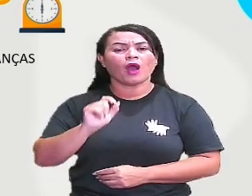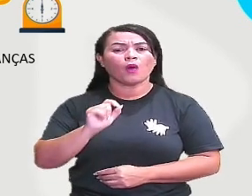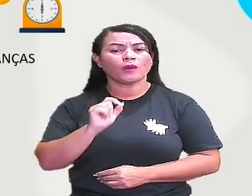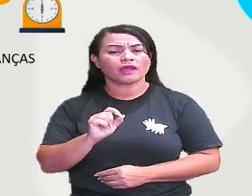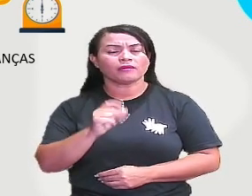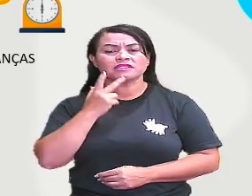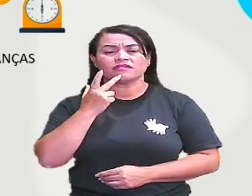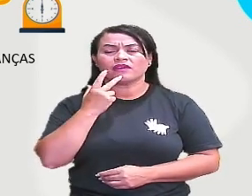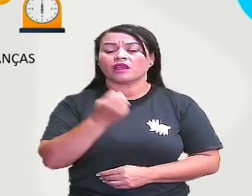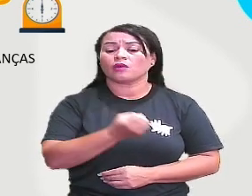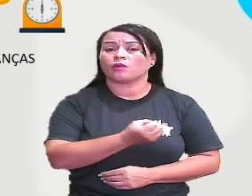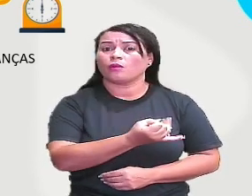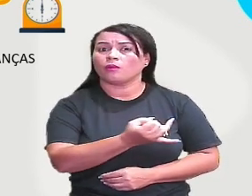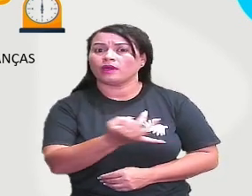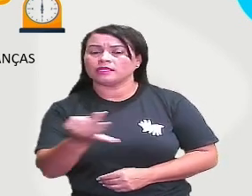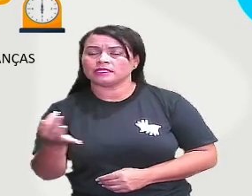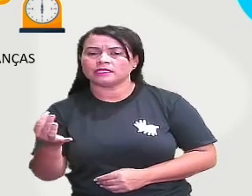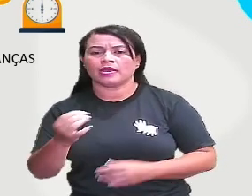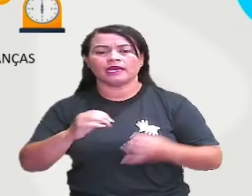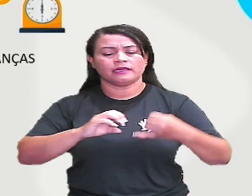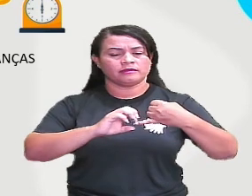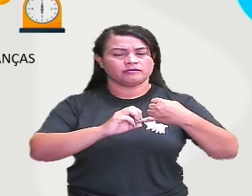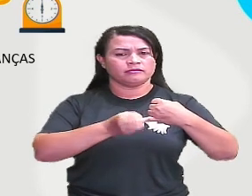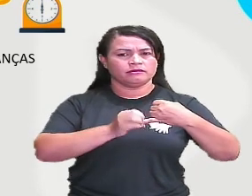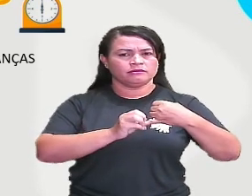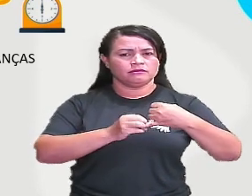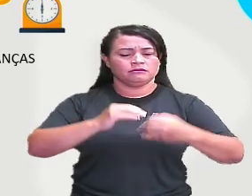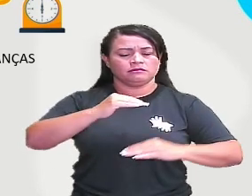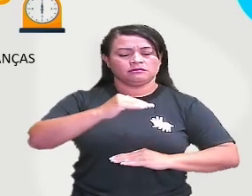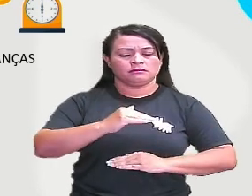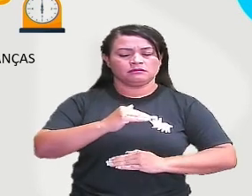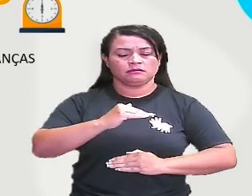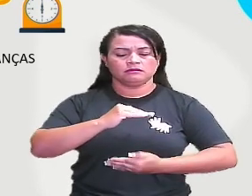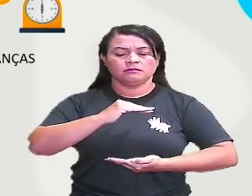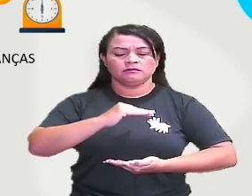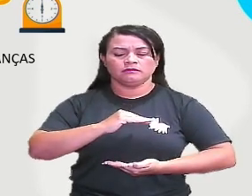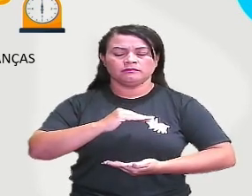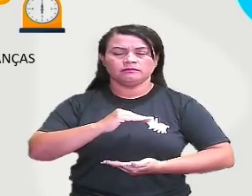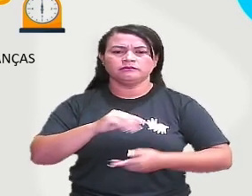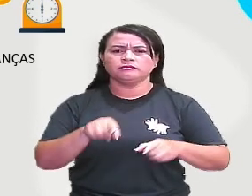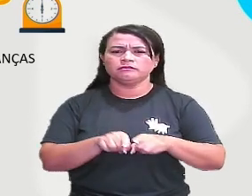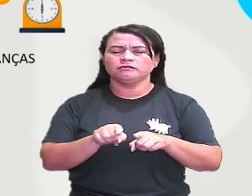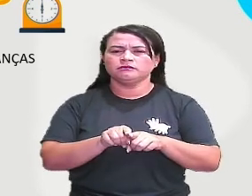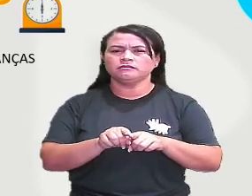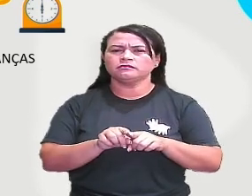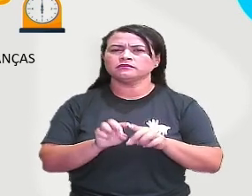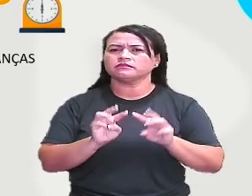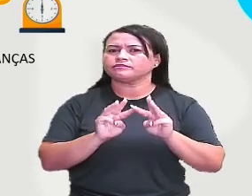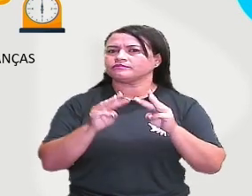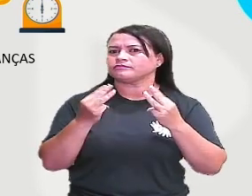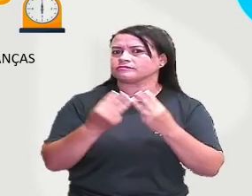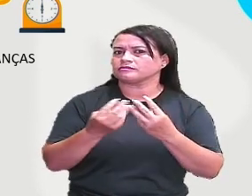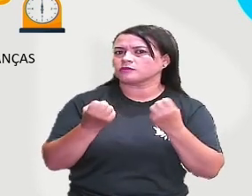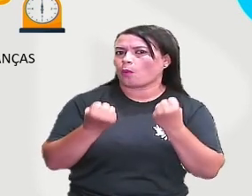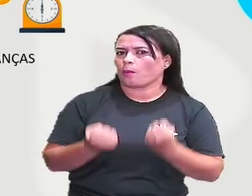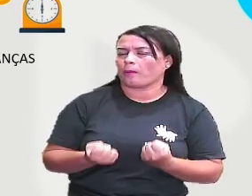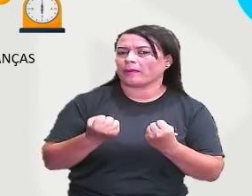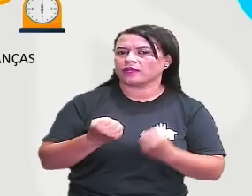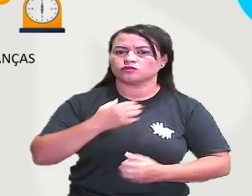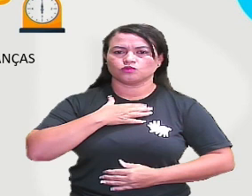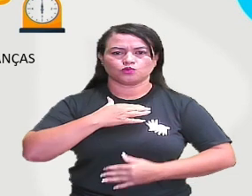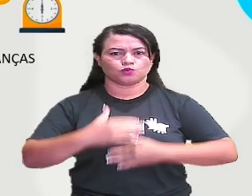à quantidade de feijão em um pacote, ou a massa corpórea de uma pessoa. E